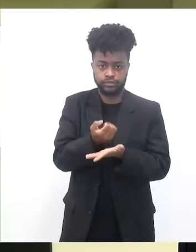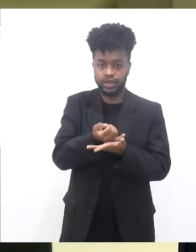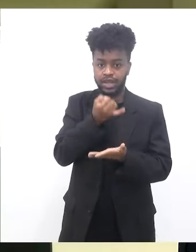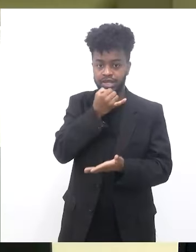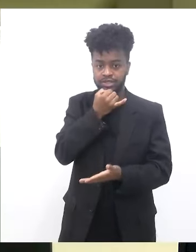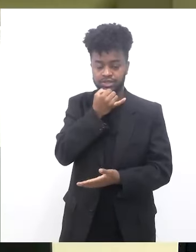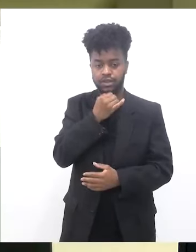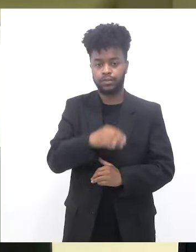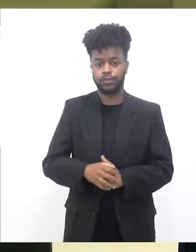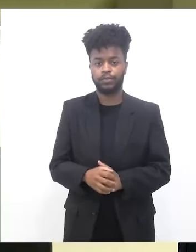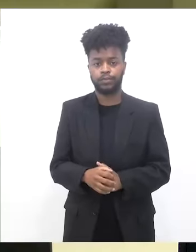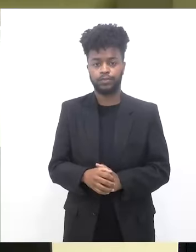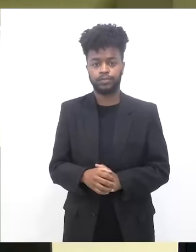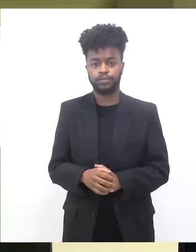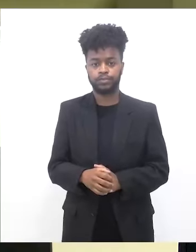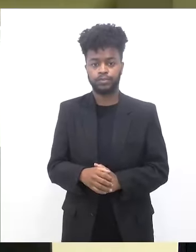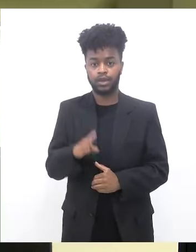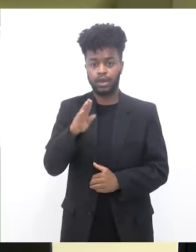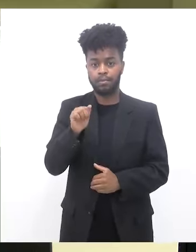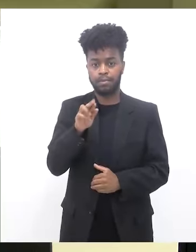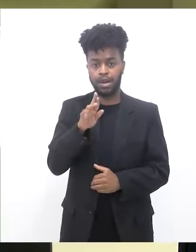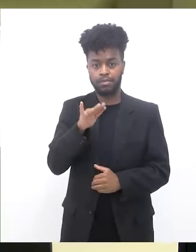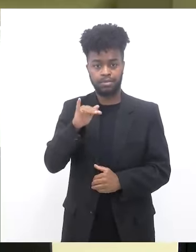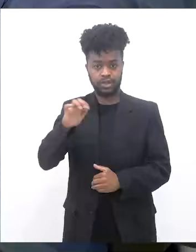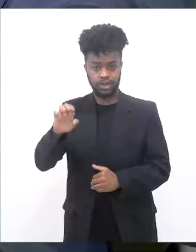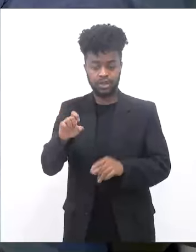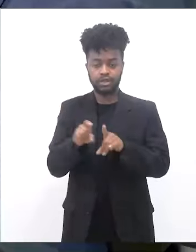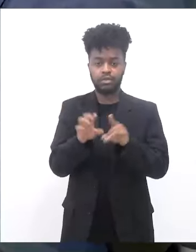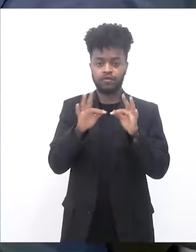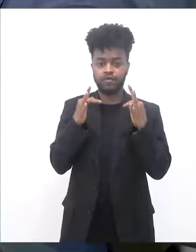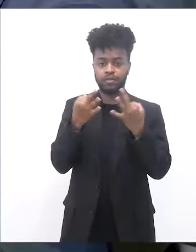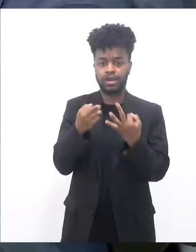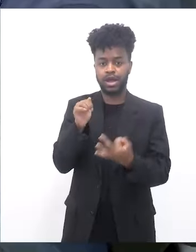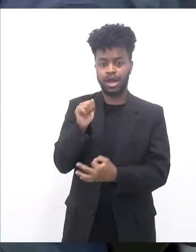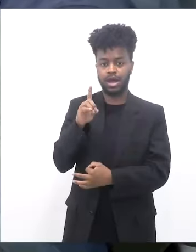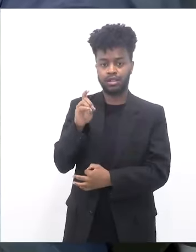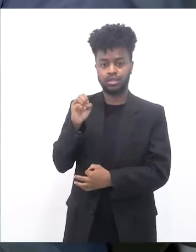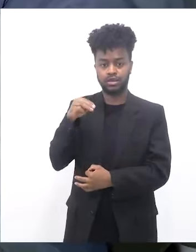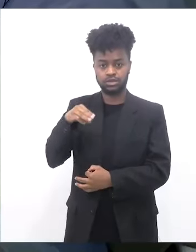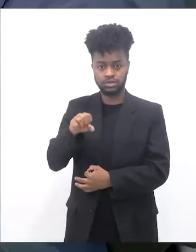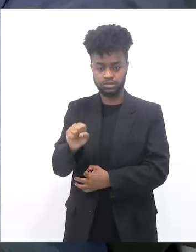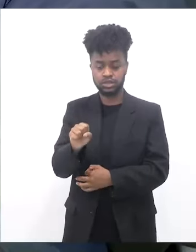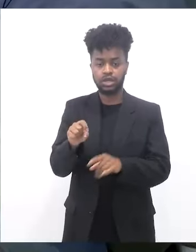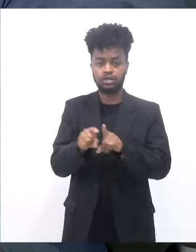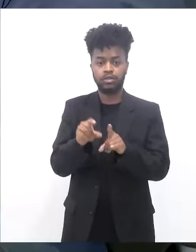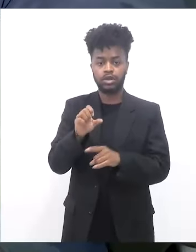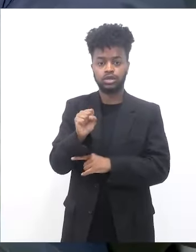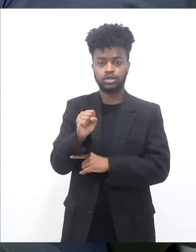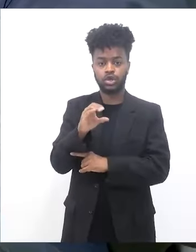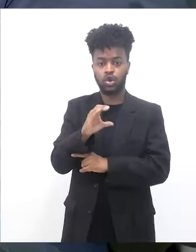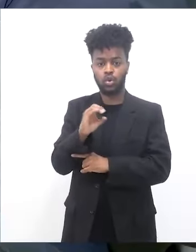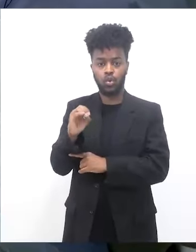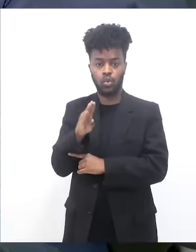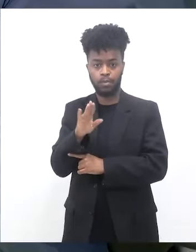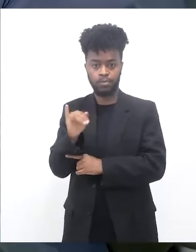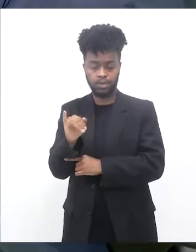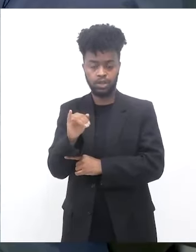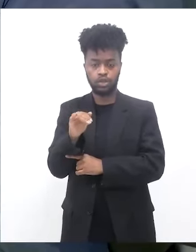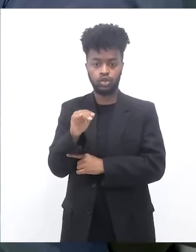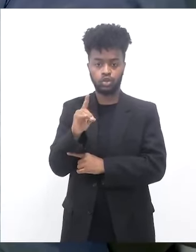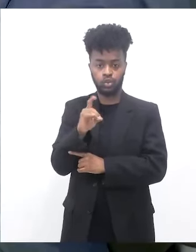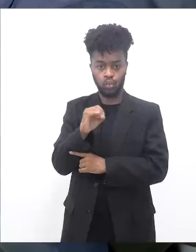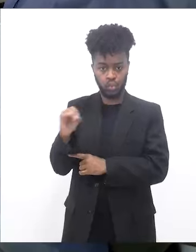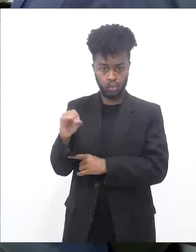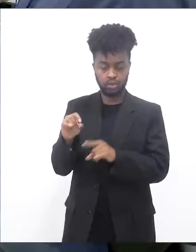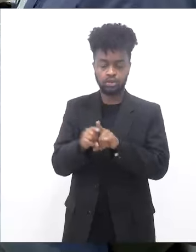por exemplo, a Barbie, a Família Addams, Scooby-Doo e tantos outros por